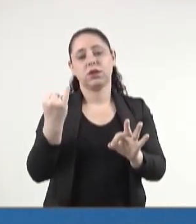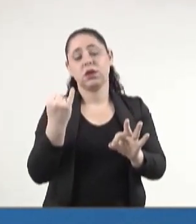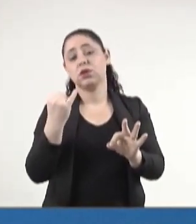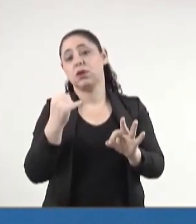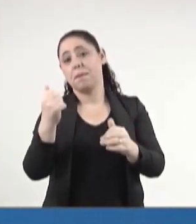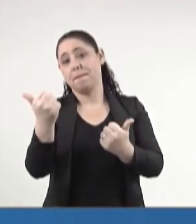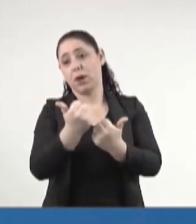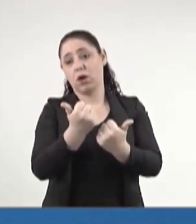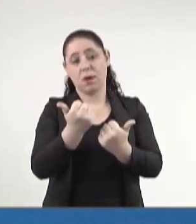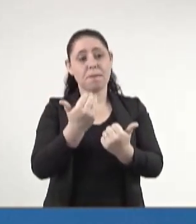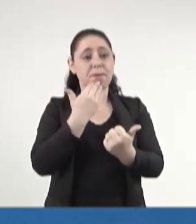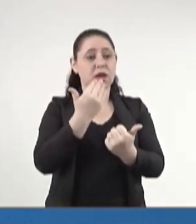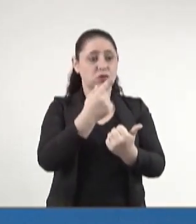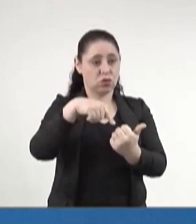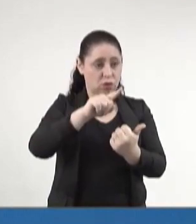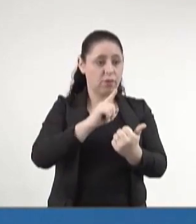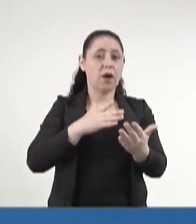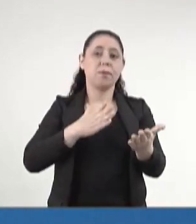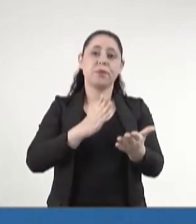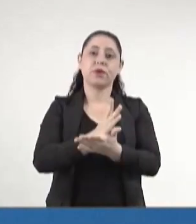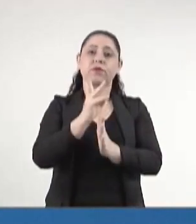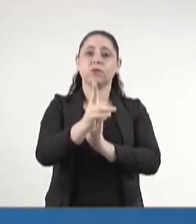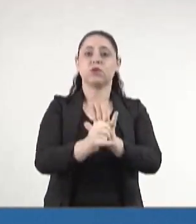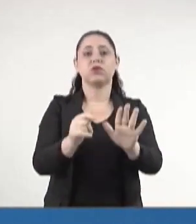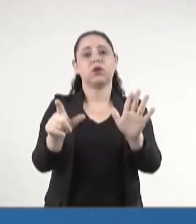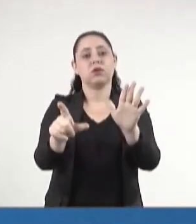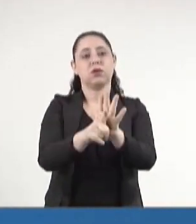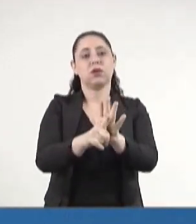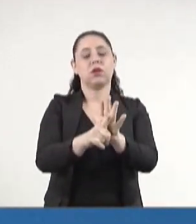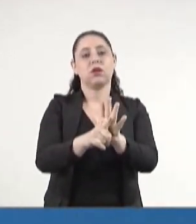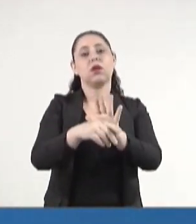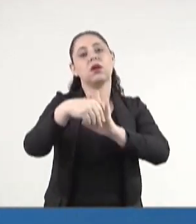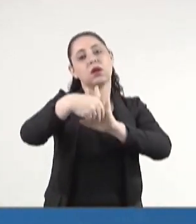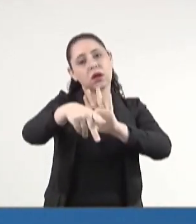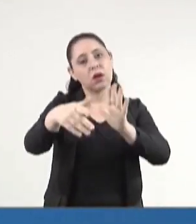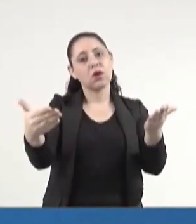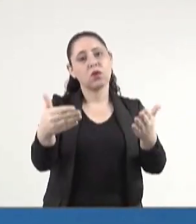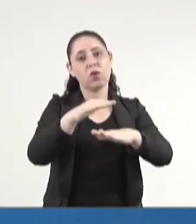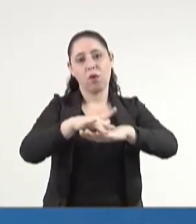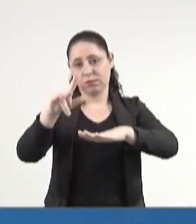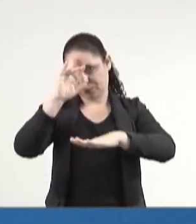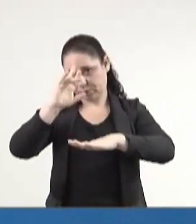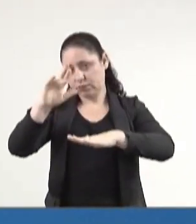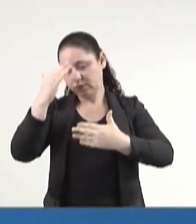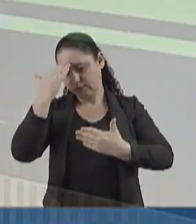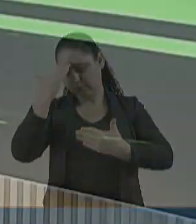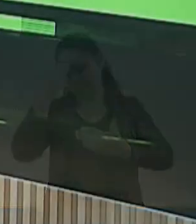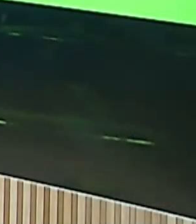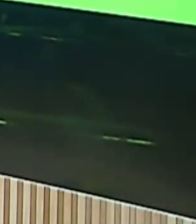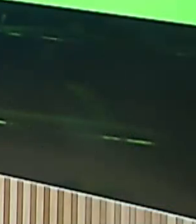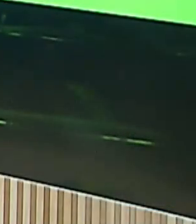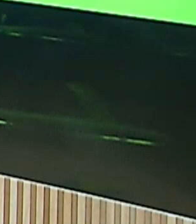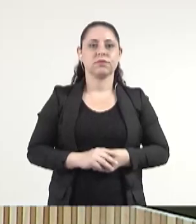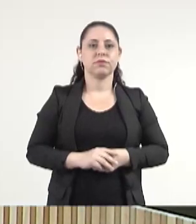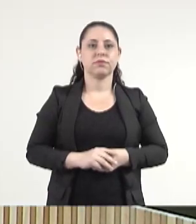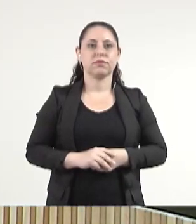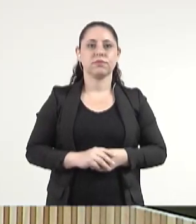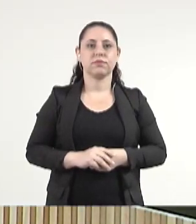social, peço o apoio dos nobres pares para a aprovação deste projeto de lei que encaminho à mesa.